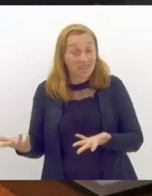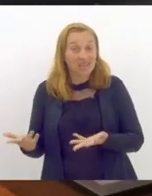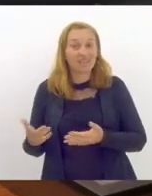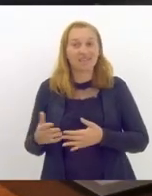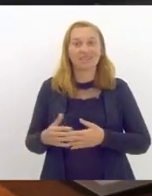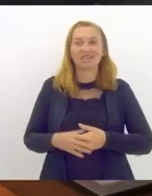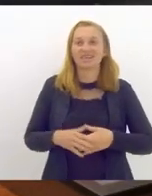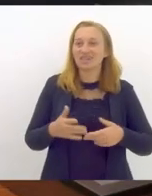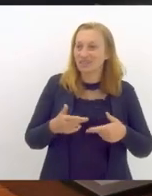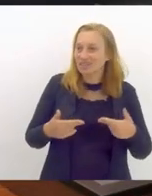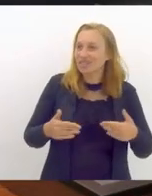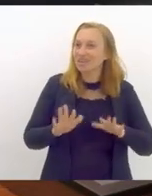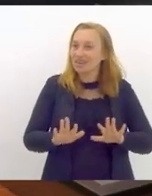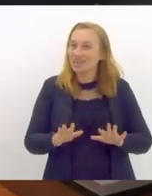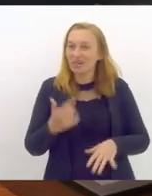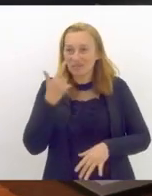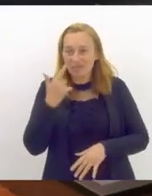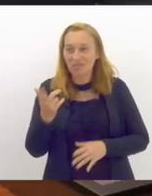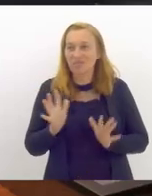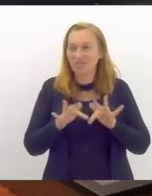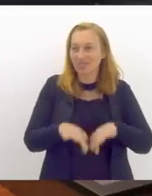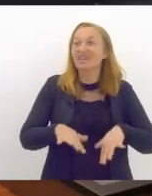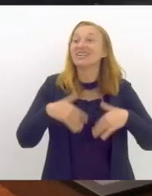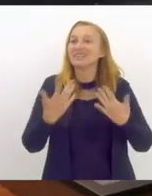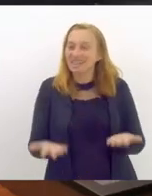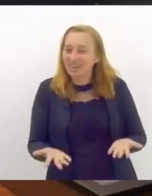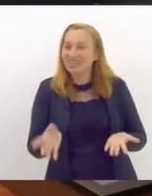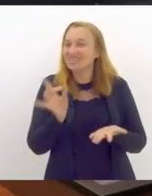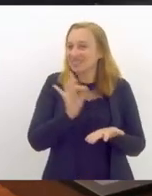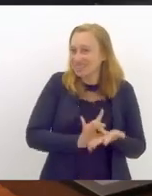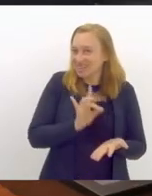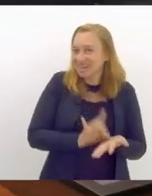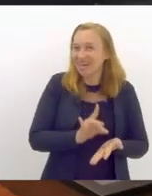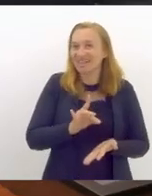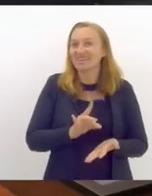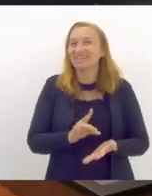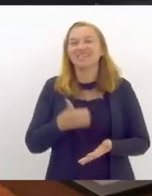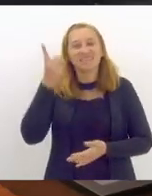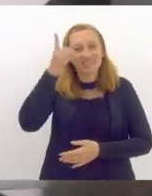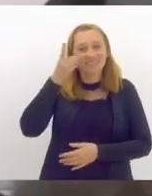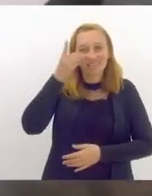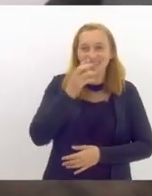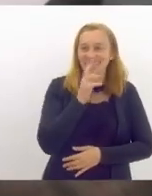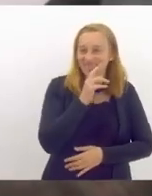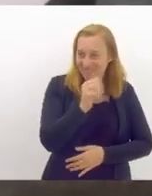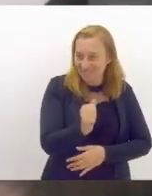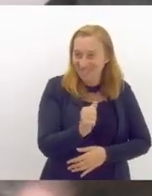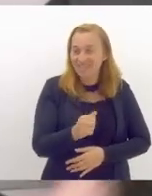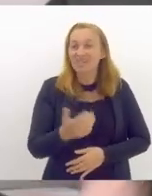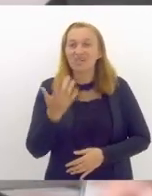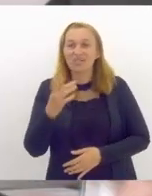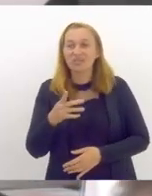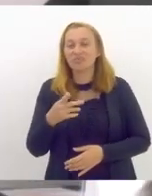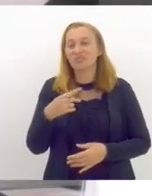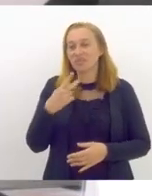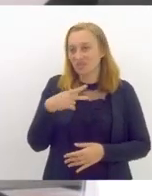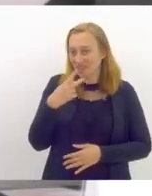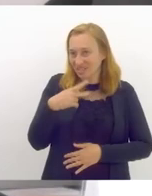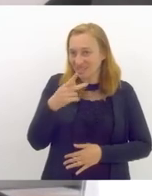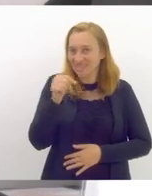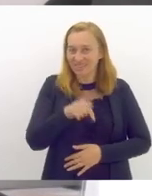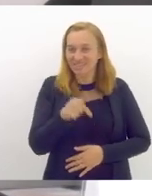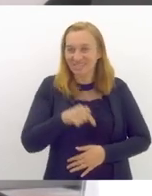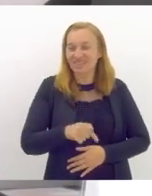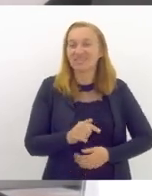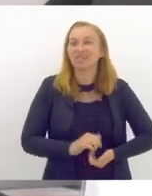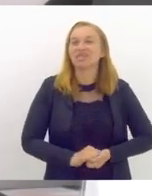vamos lá vamos lá para poder falar a verdade sobre deputado Rodrigo Amorim eu tô fazendo a colocação aqui